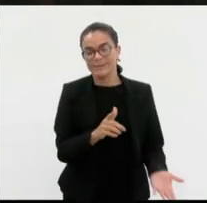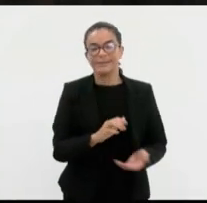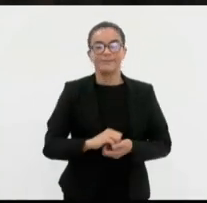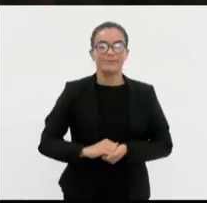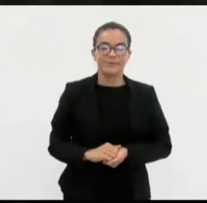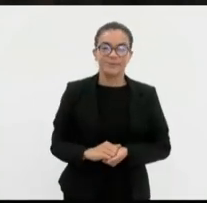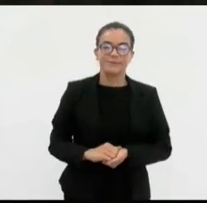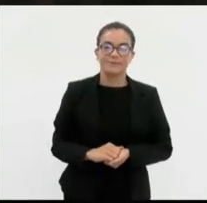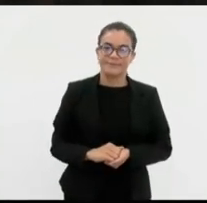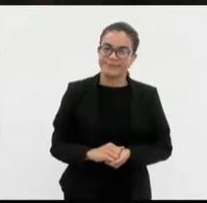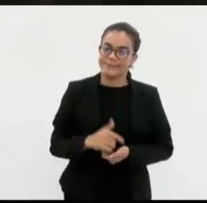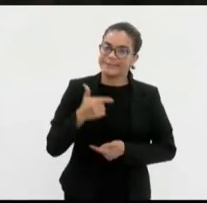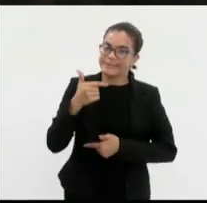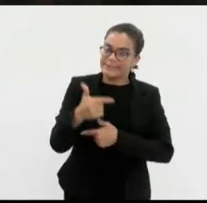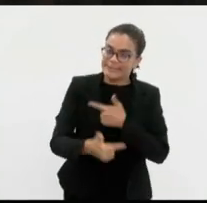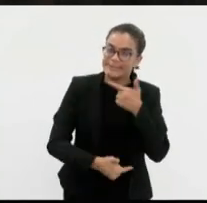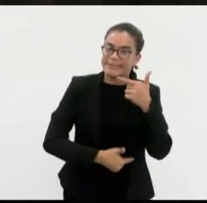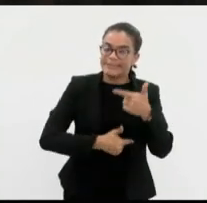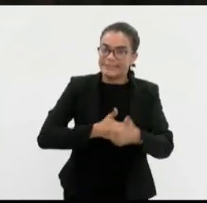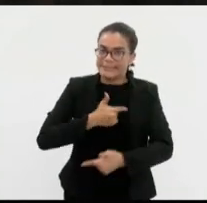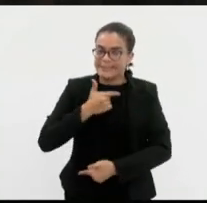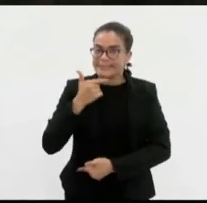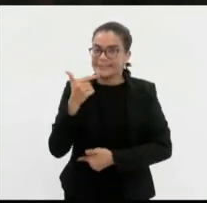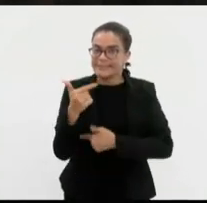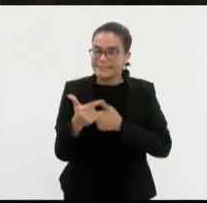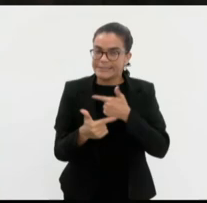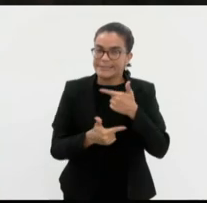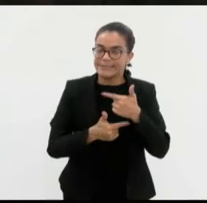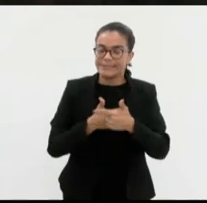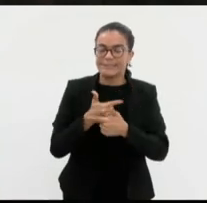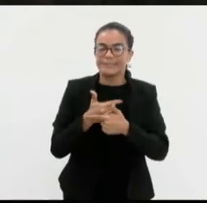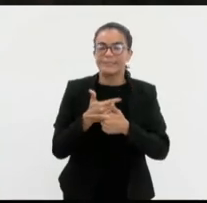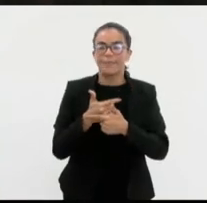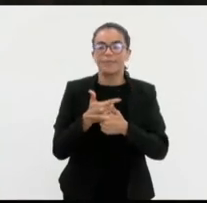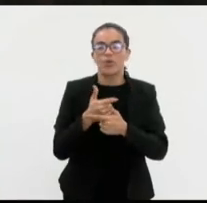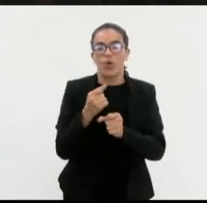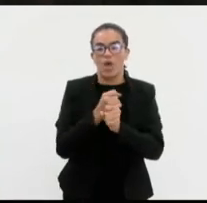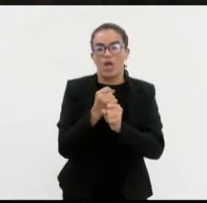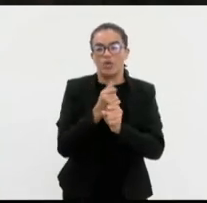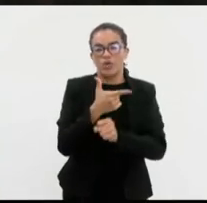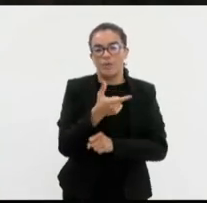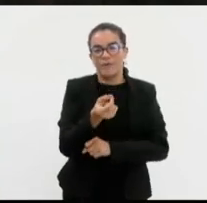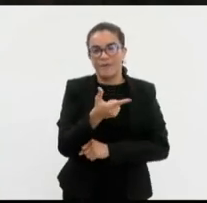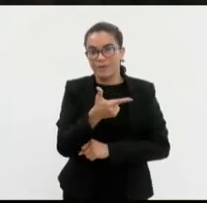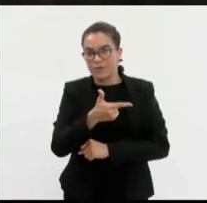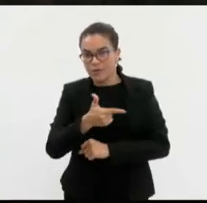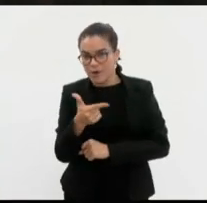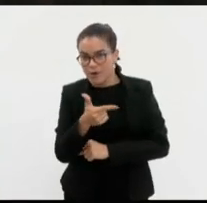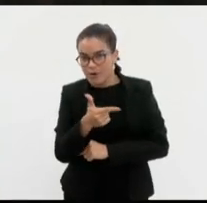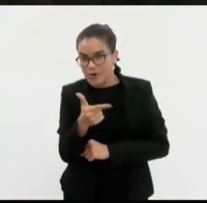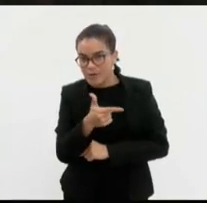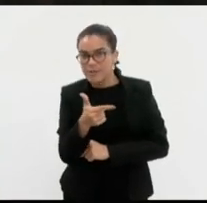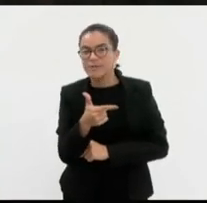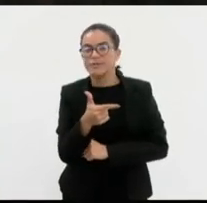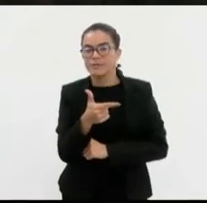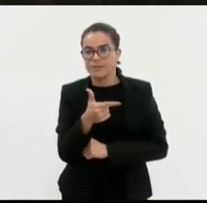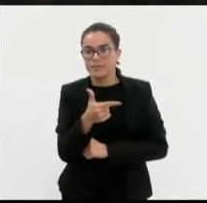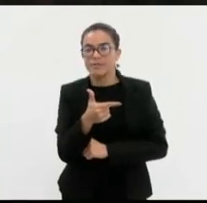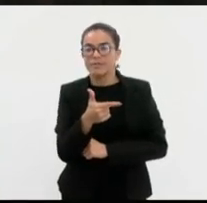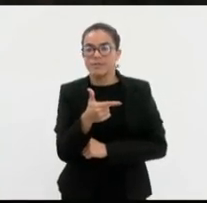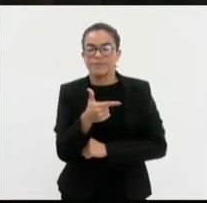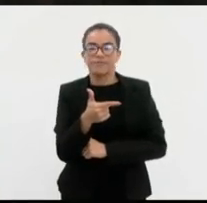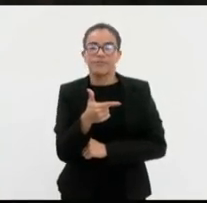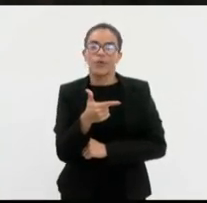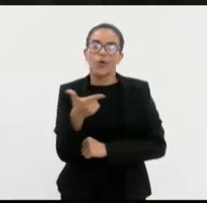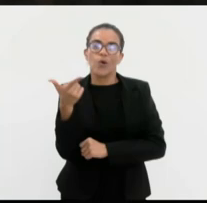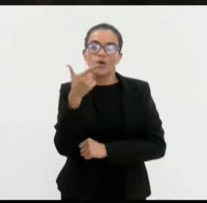AAS penas no final de 22 dá um